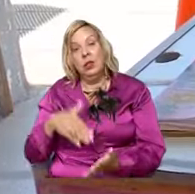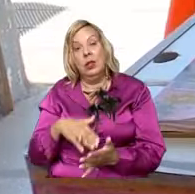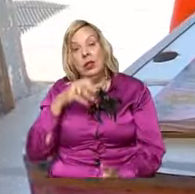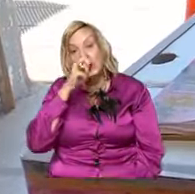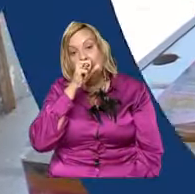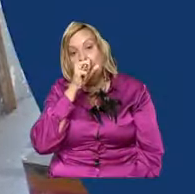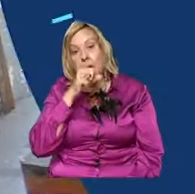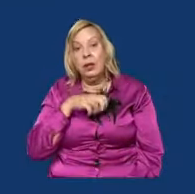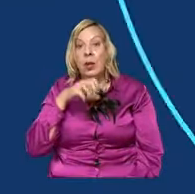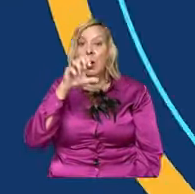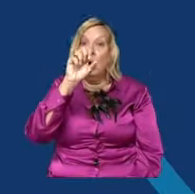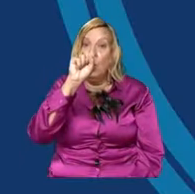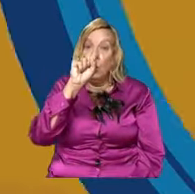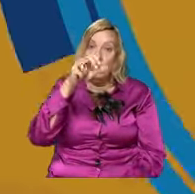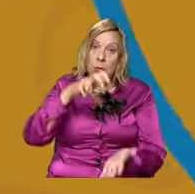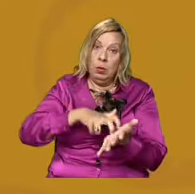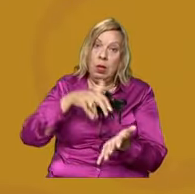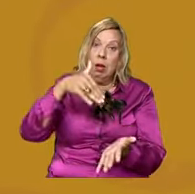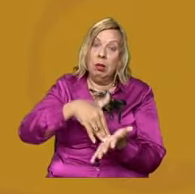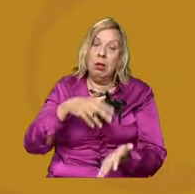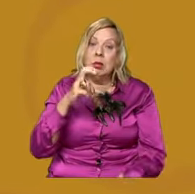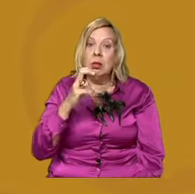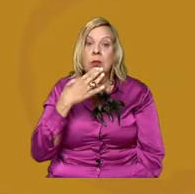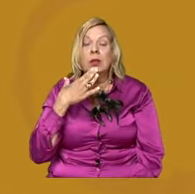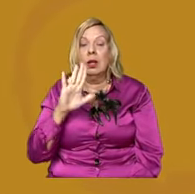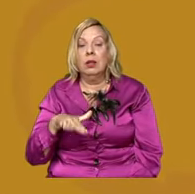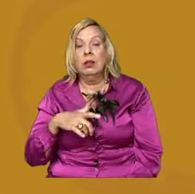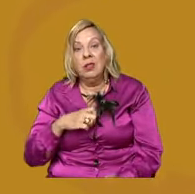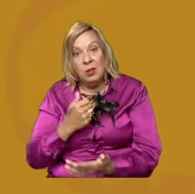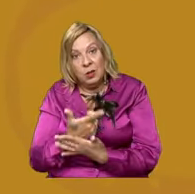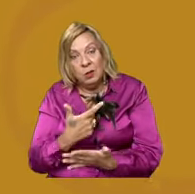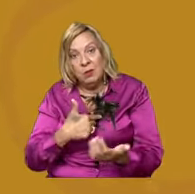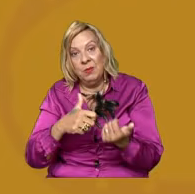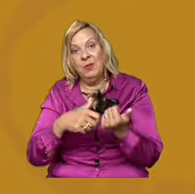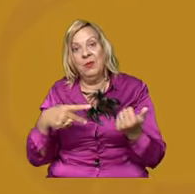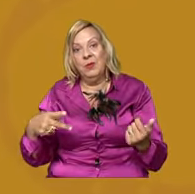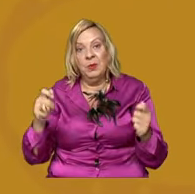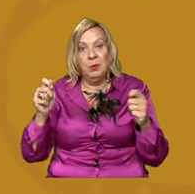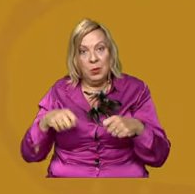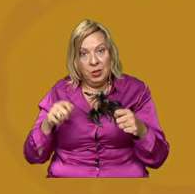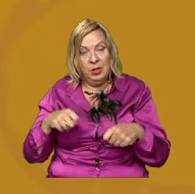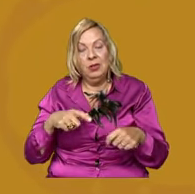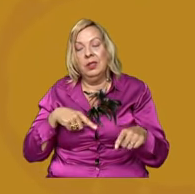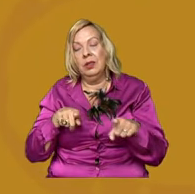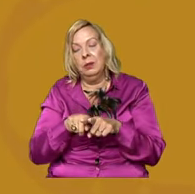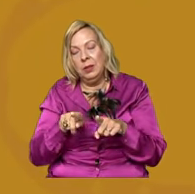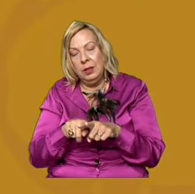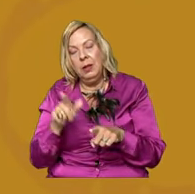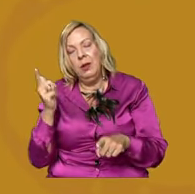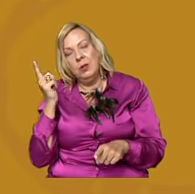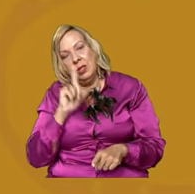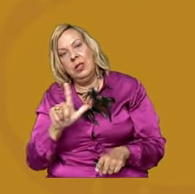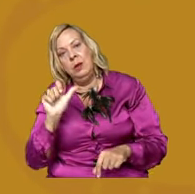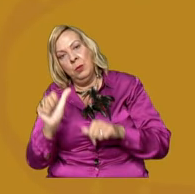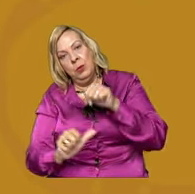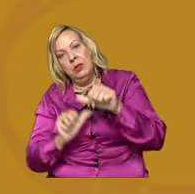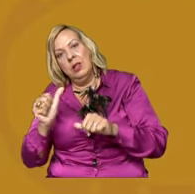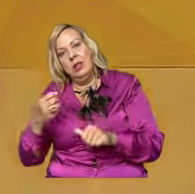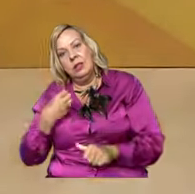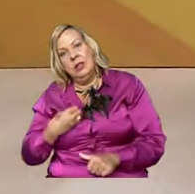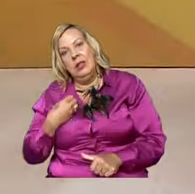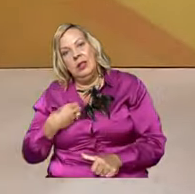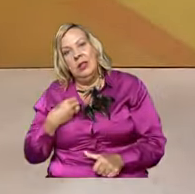da manhã às 5 da tarde. Adquira você também o seu Caju Cap, que você pode mudar de vida.